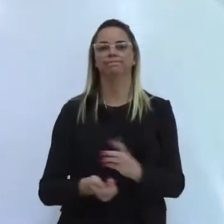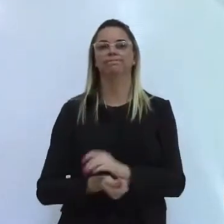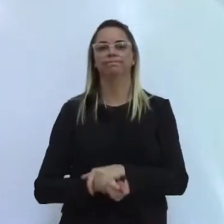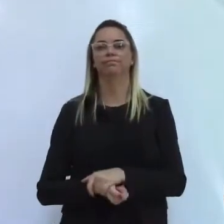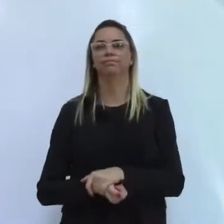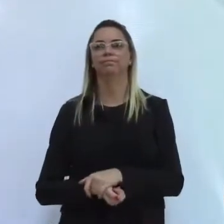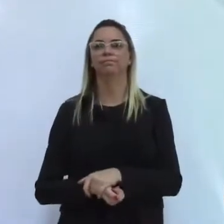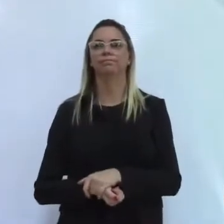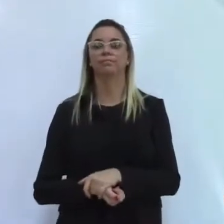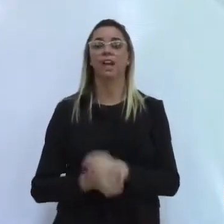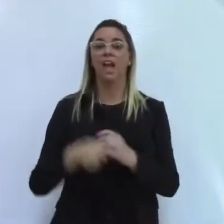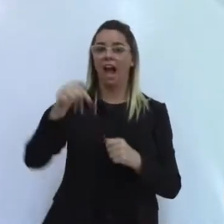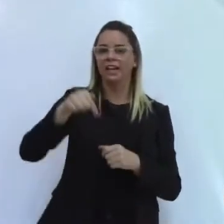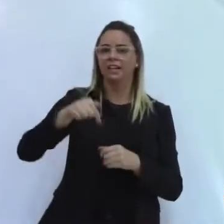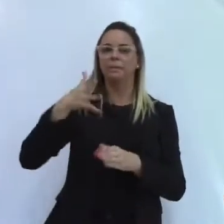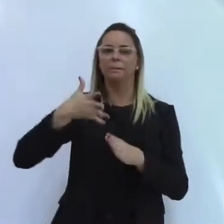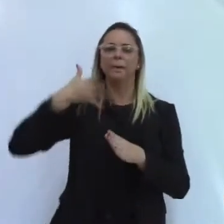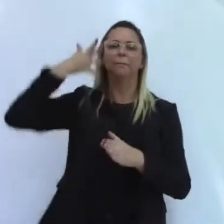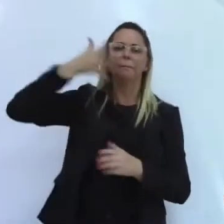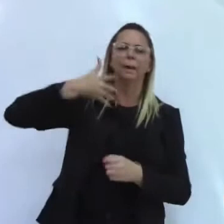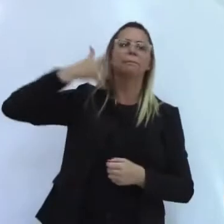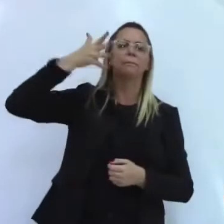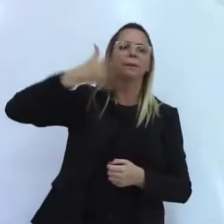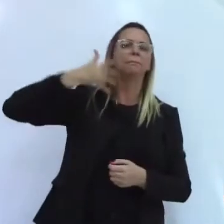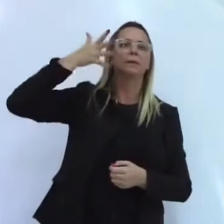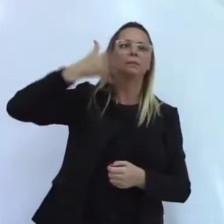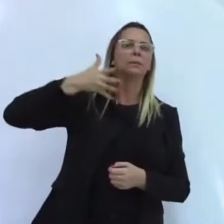Aqui se falavam